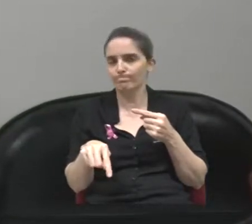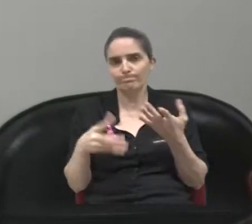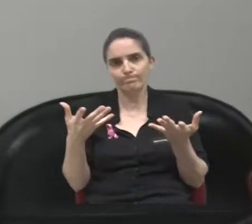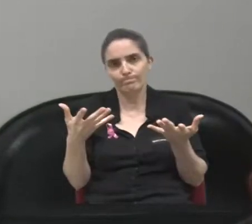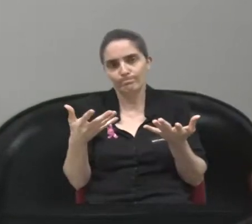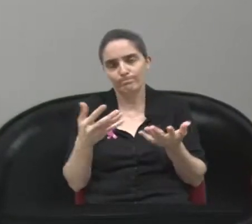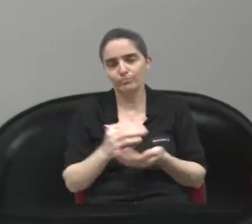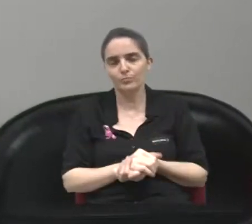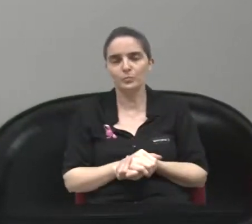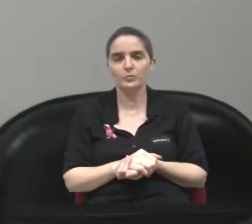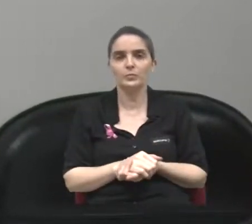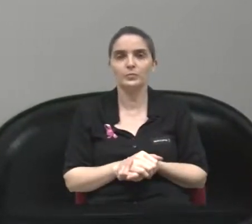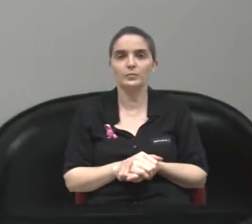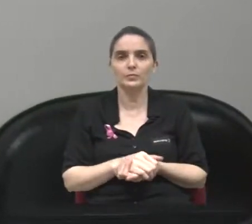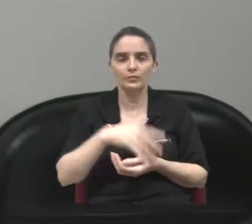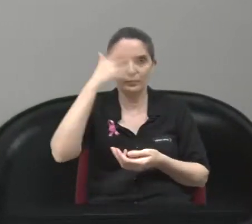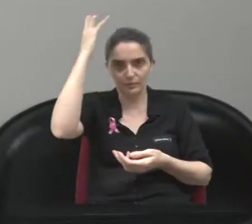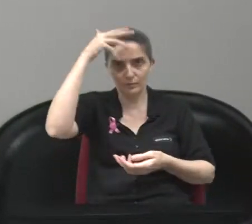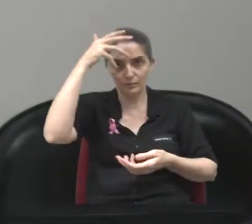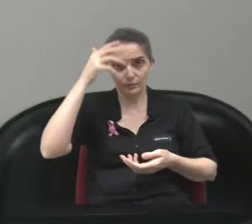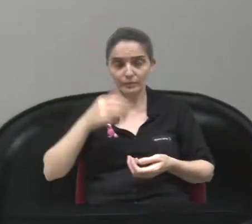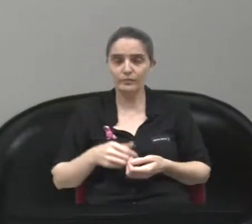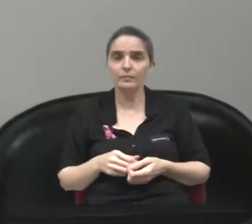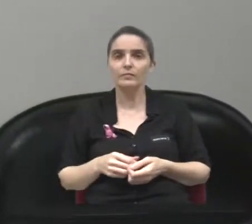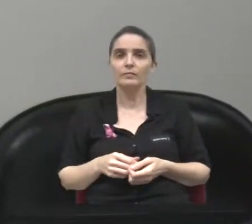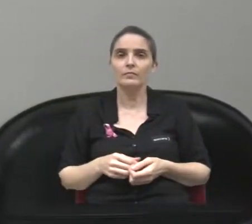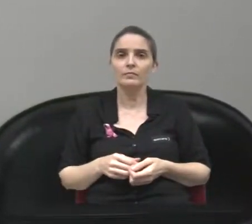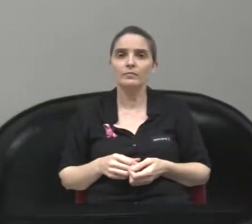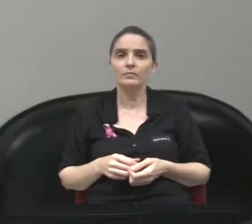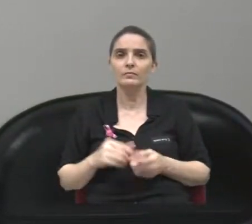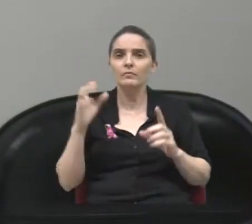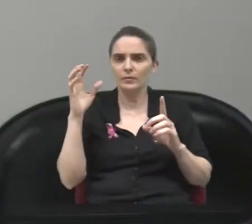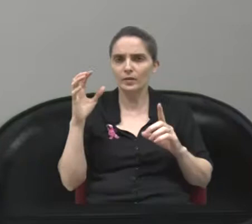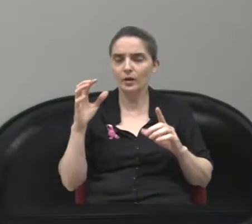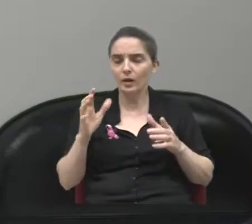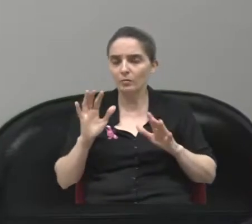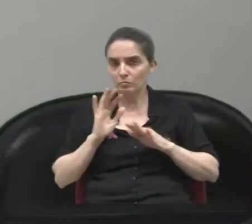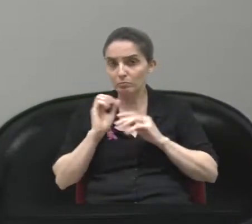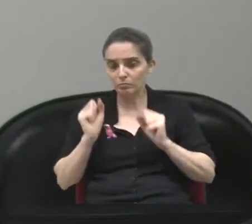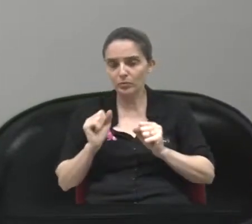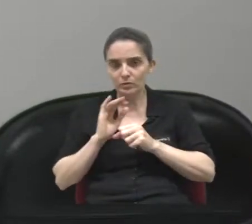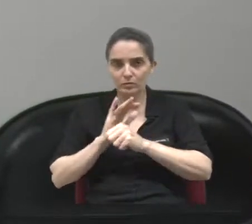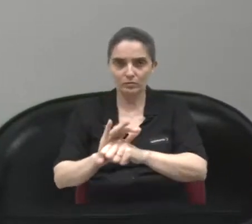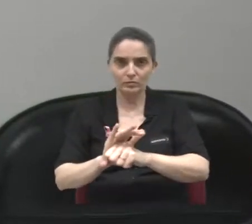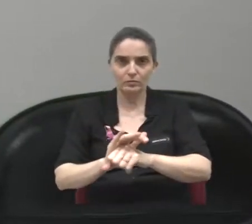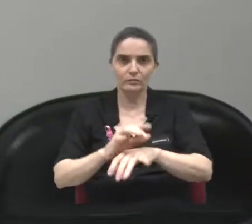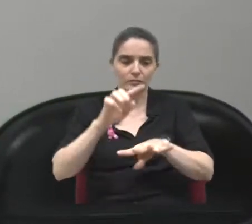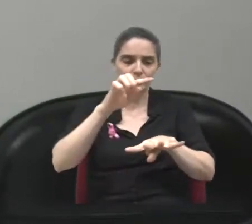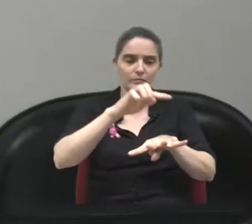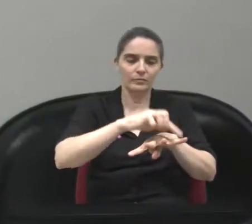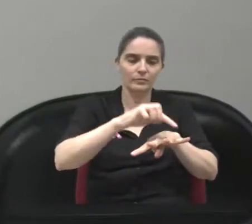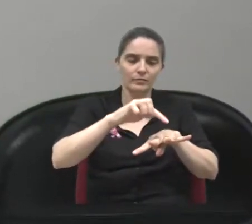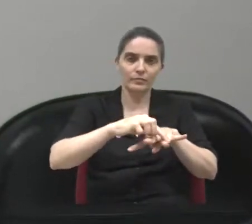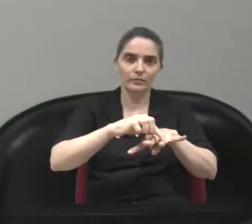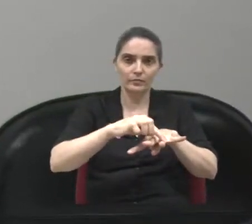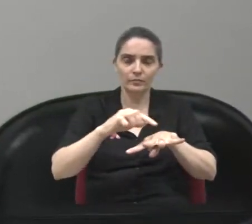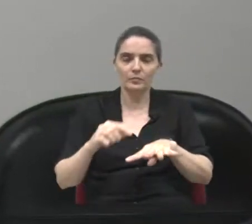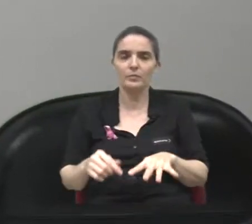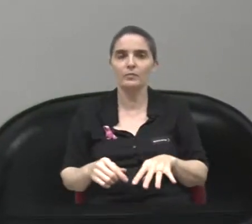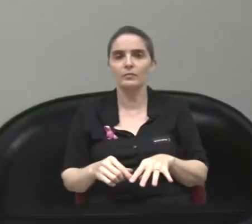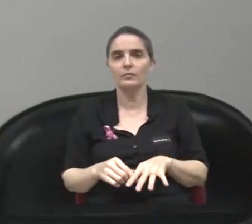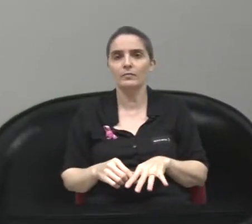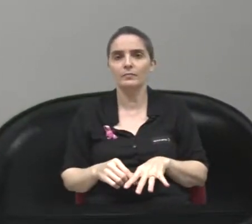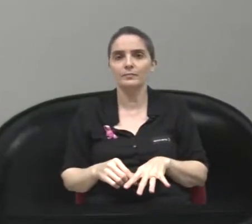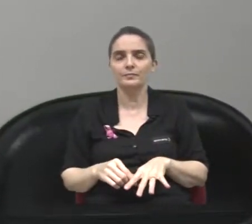influência com a associação, o que se dá para fazer? A 340 com a 117, que é depois da Igreja de Santo Antônio, ali, fazer um ponto